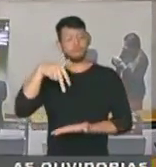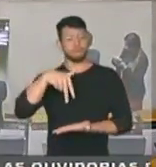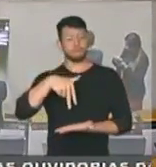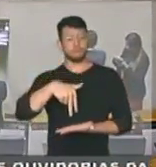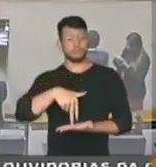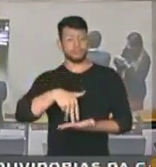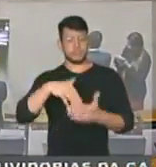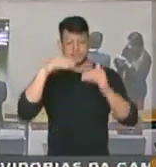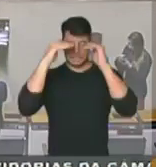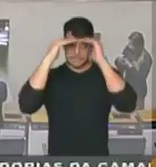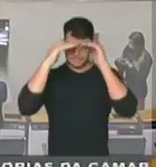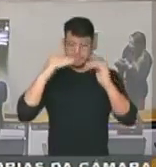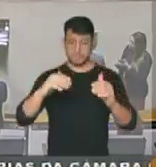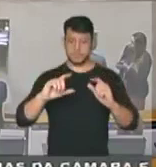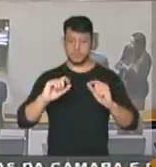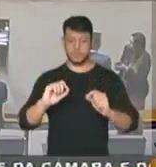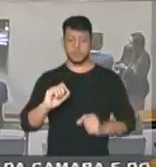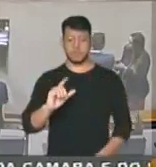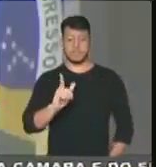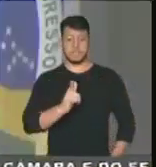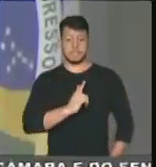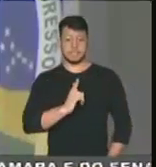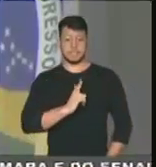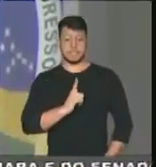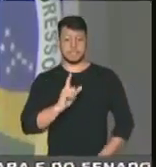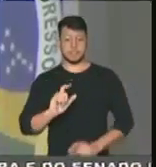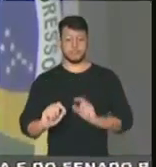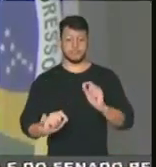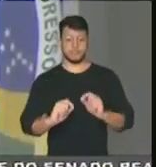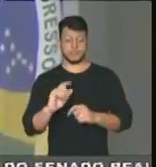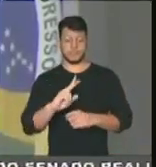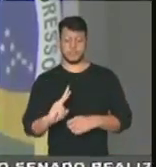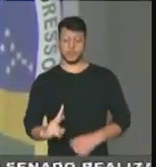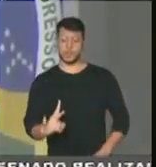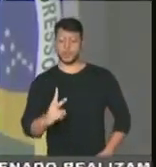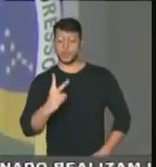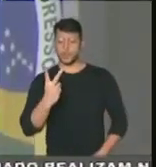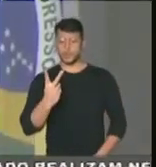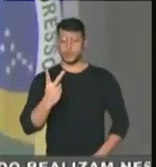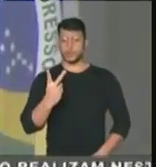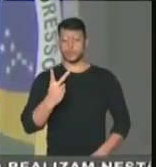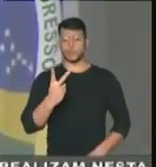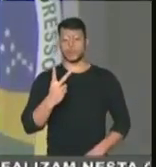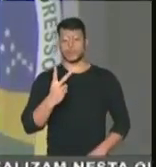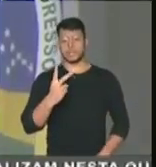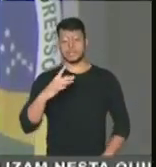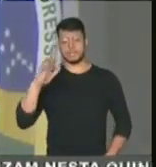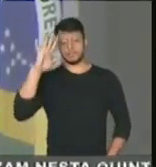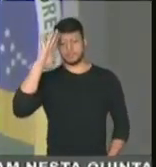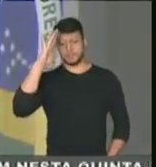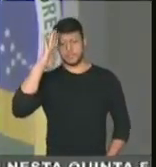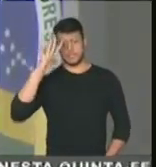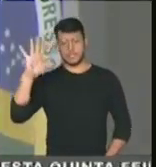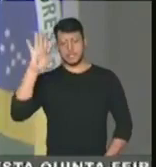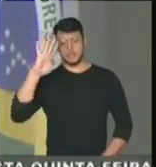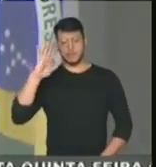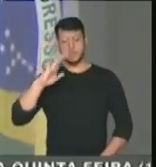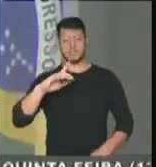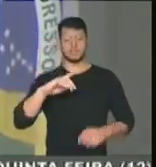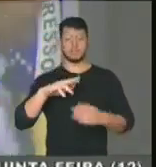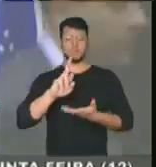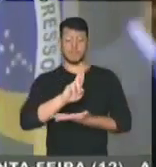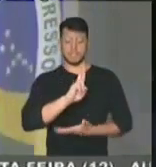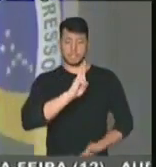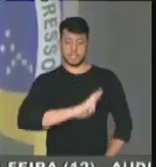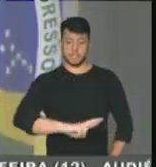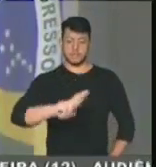com essas duas imagens religiosas uma a imagem de nossa senhora